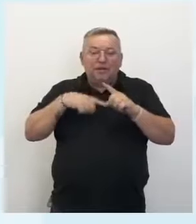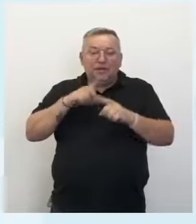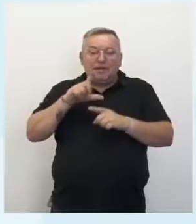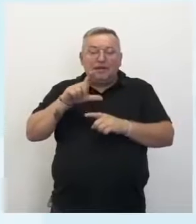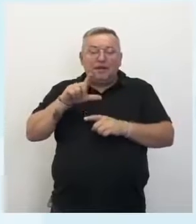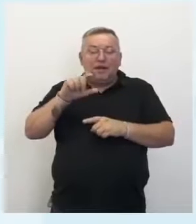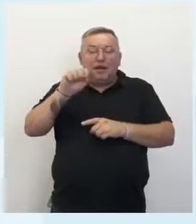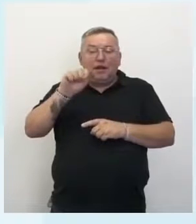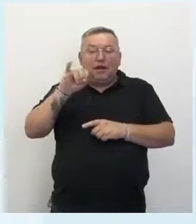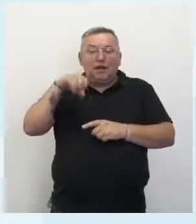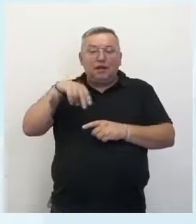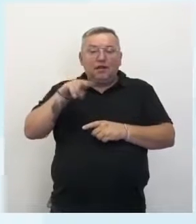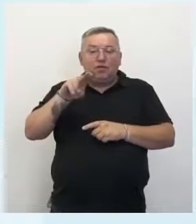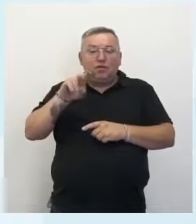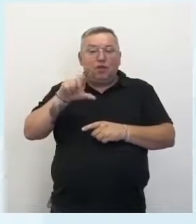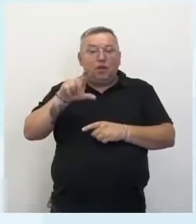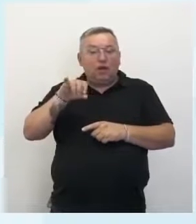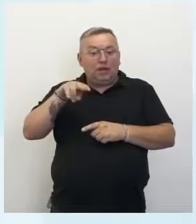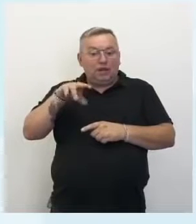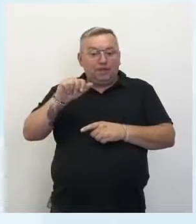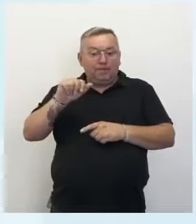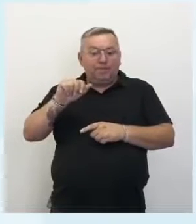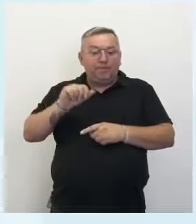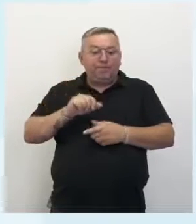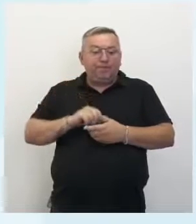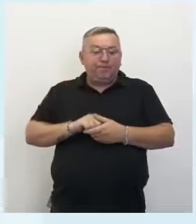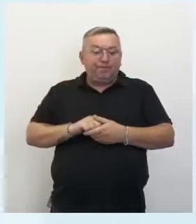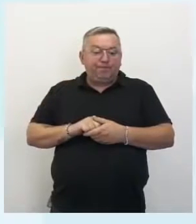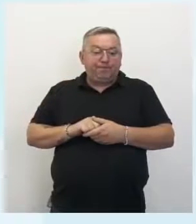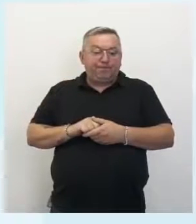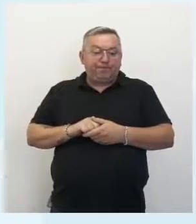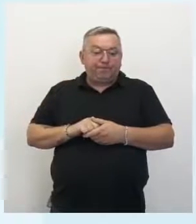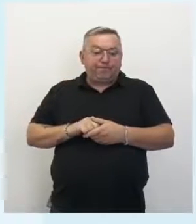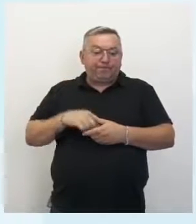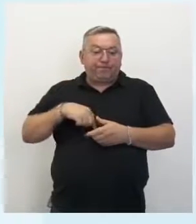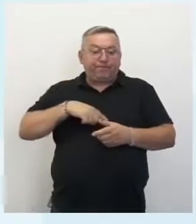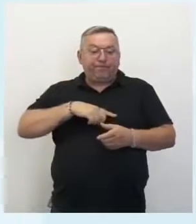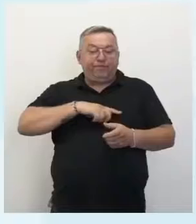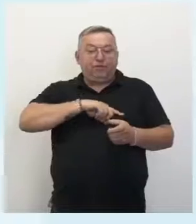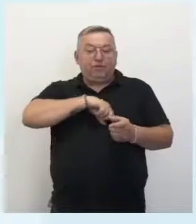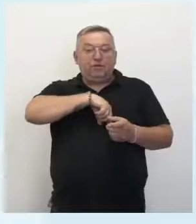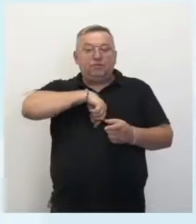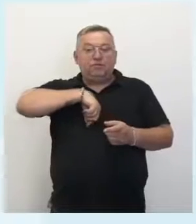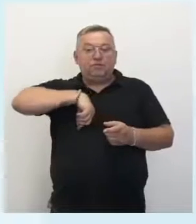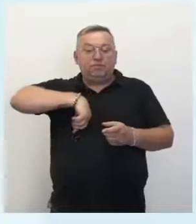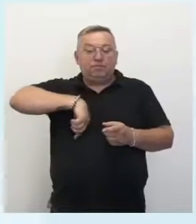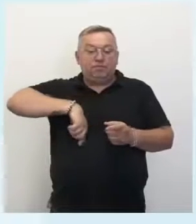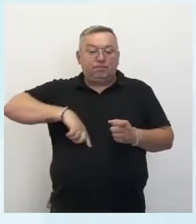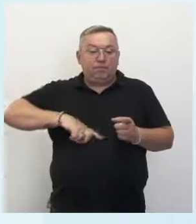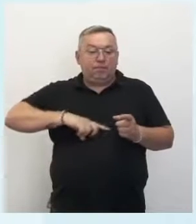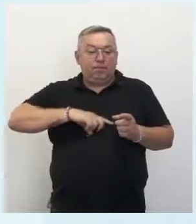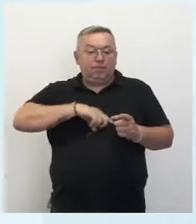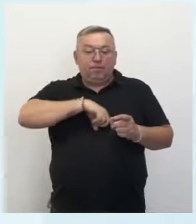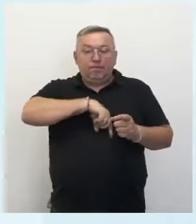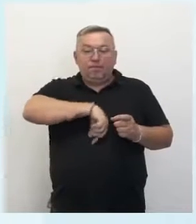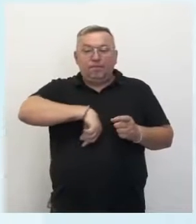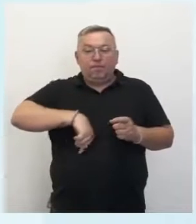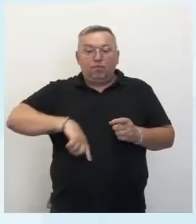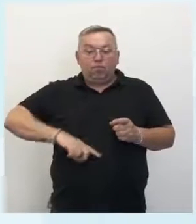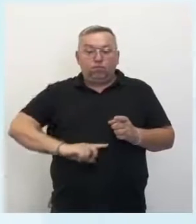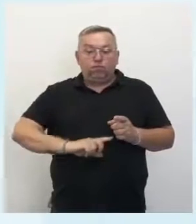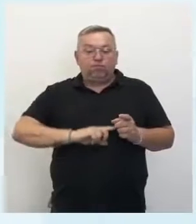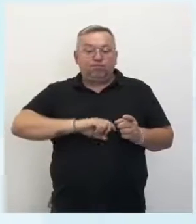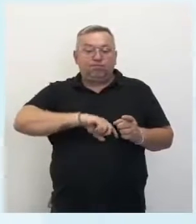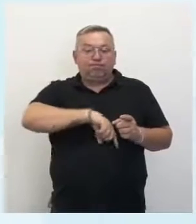bom? E aí, ó, desceu aqui, aí ele vai ficar andando por aqui, ó, intestino delgado, tá? Ele vai ficar por aqui